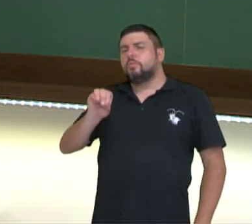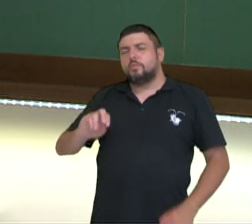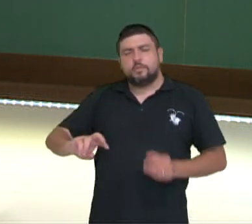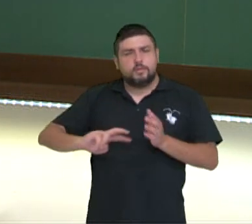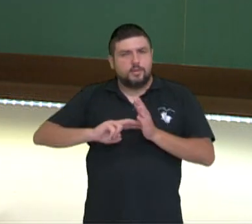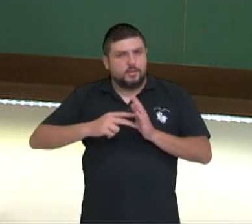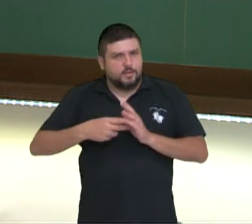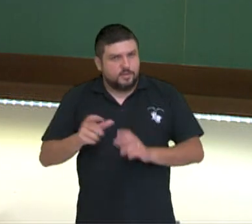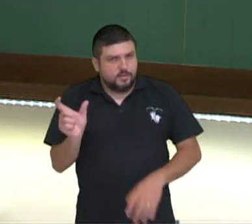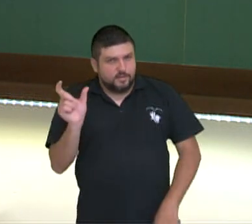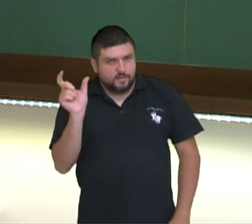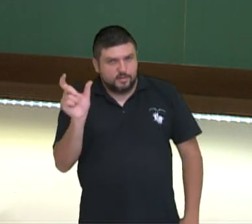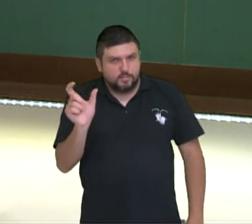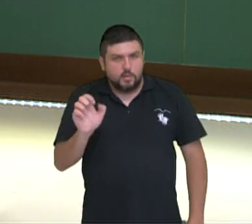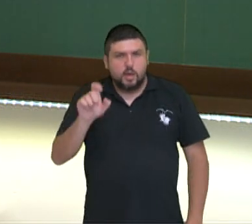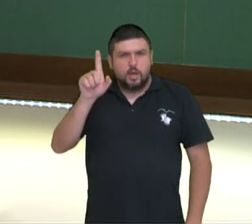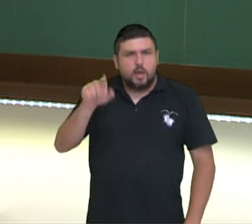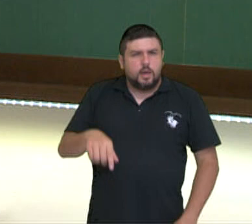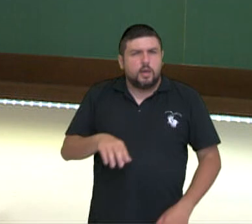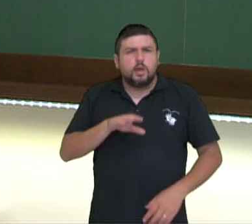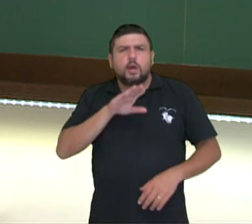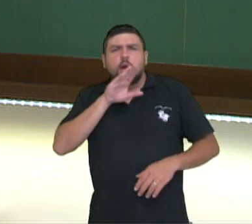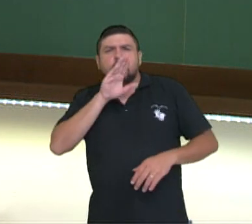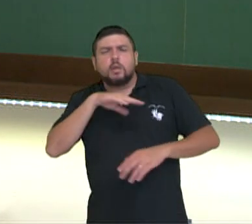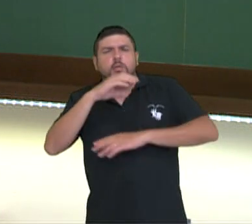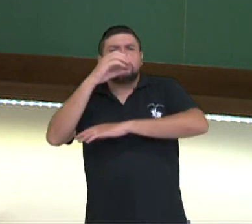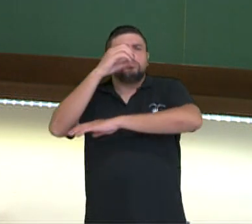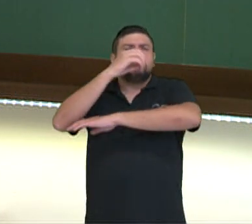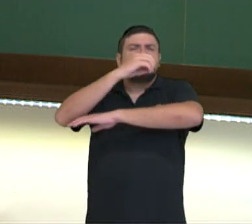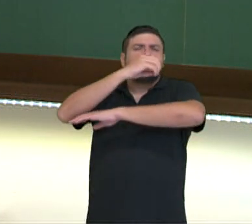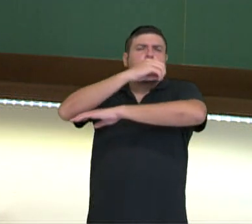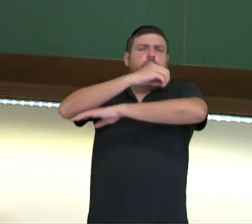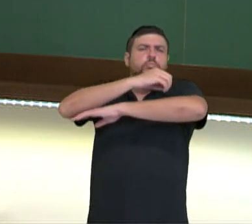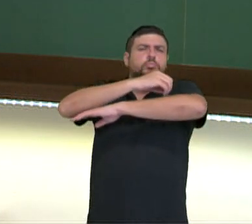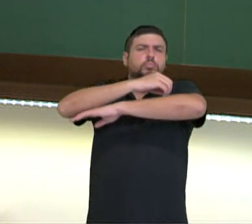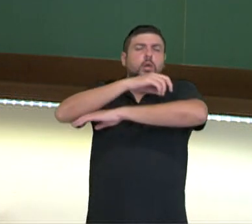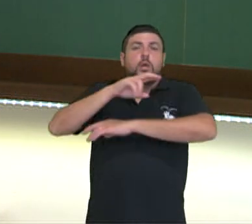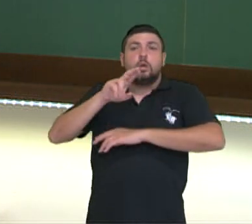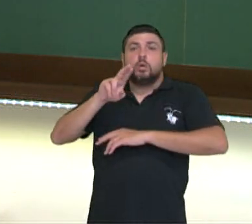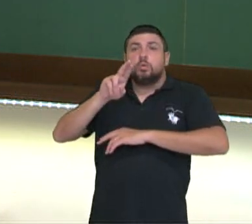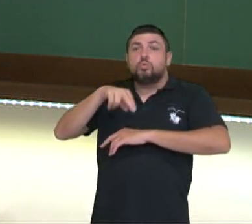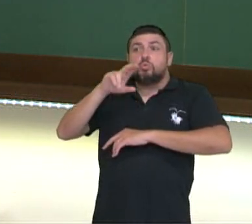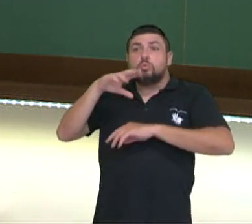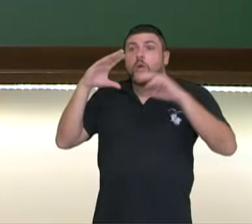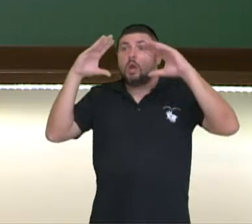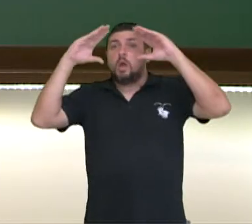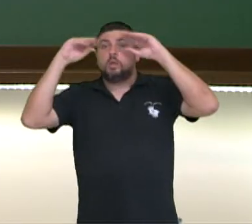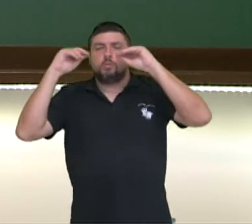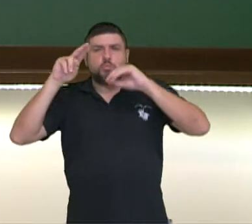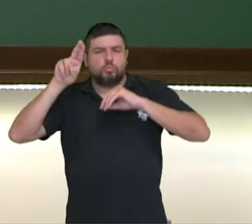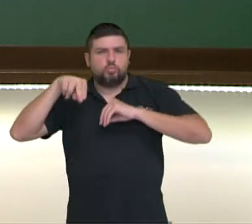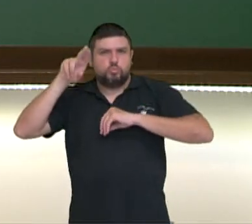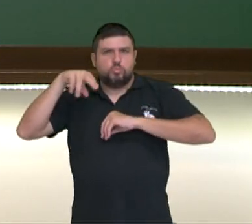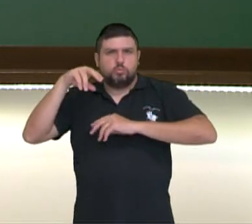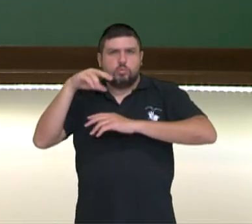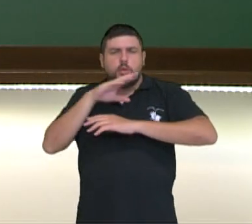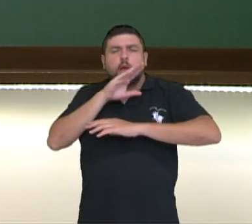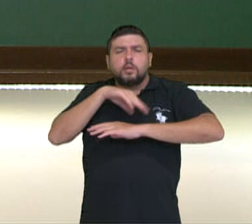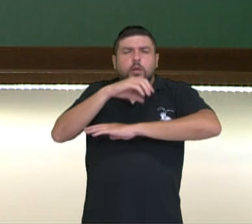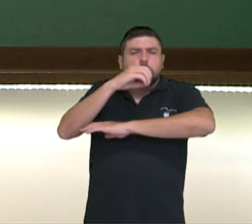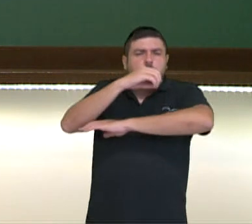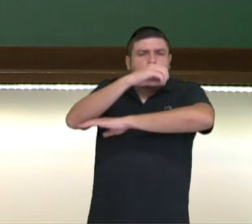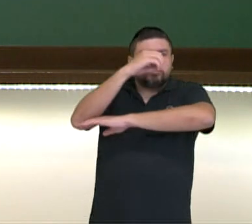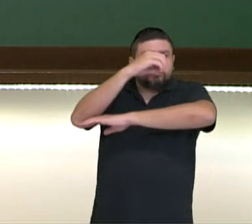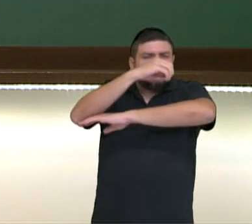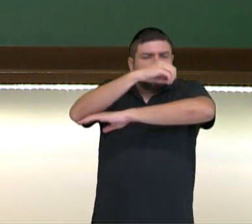mosquito acontece ali no finalzinho da tarde, nunca no período noturno. E a gente consegue observar que